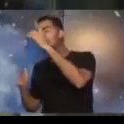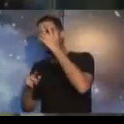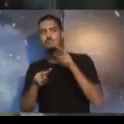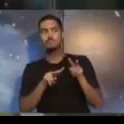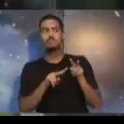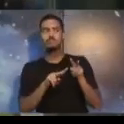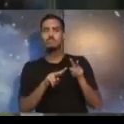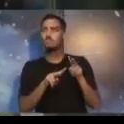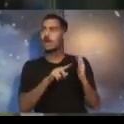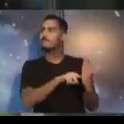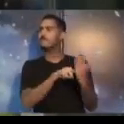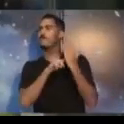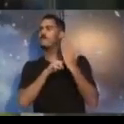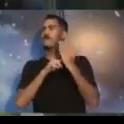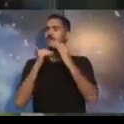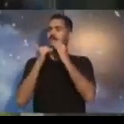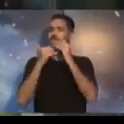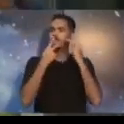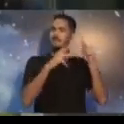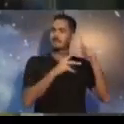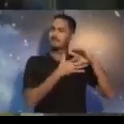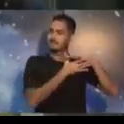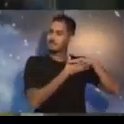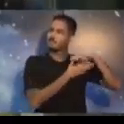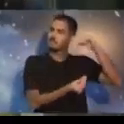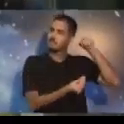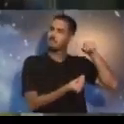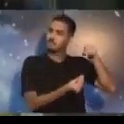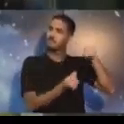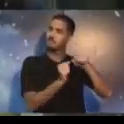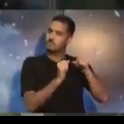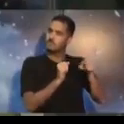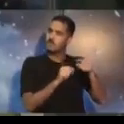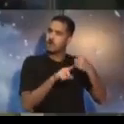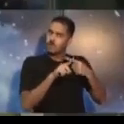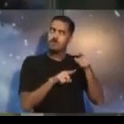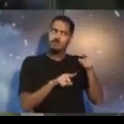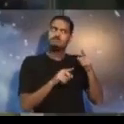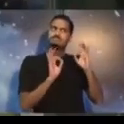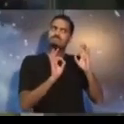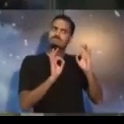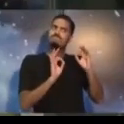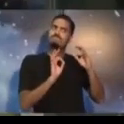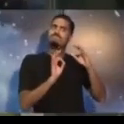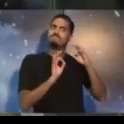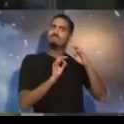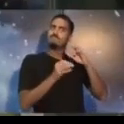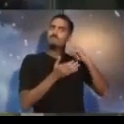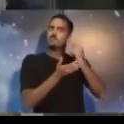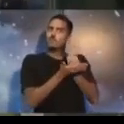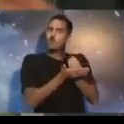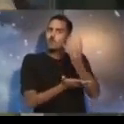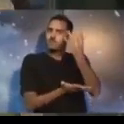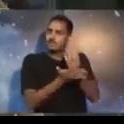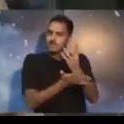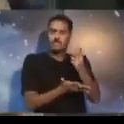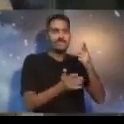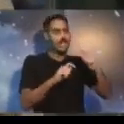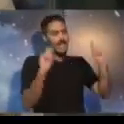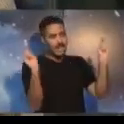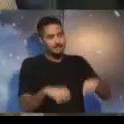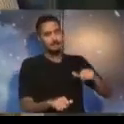está fazendo a mudança, e visualizam o Espiritismo como sendo essa doutrina capaz de